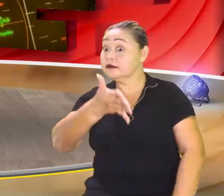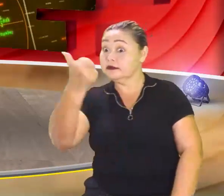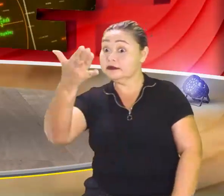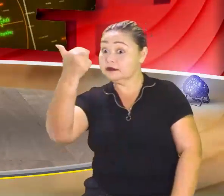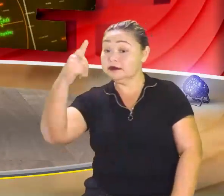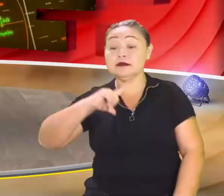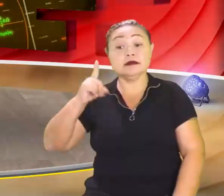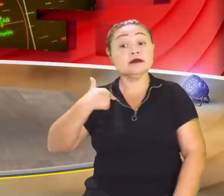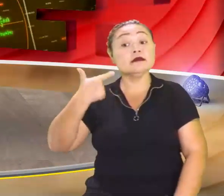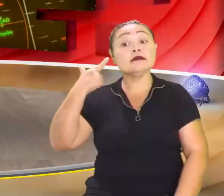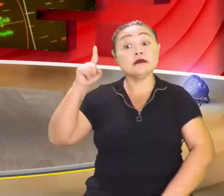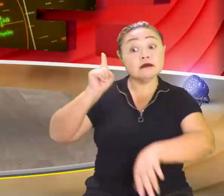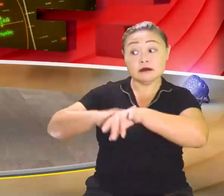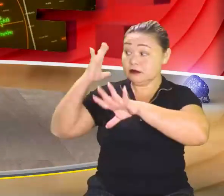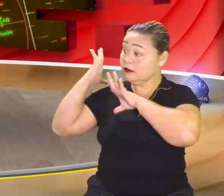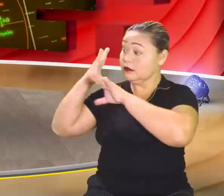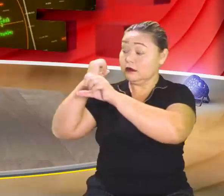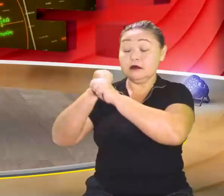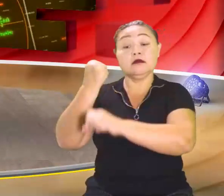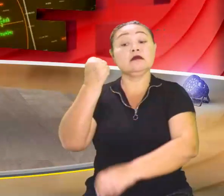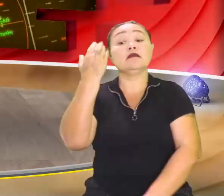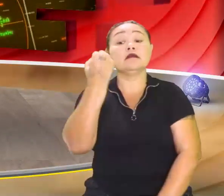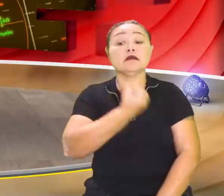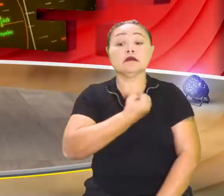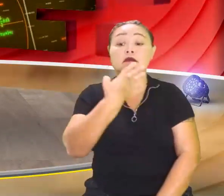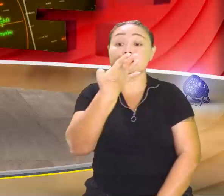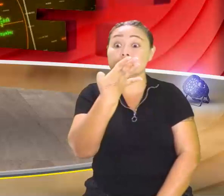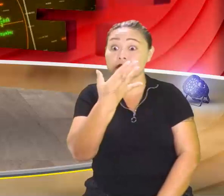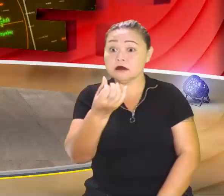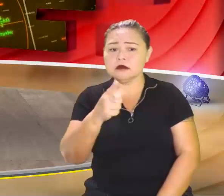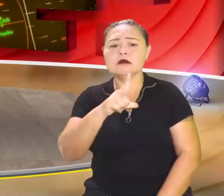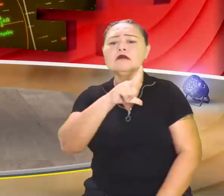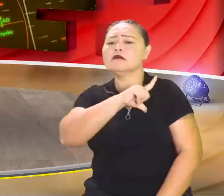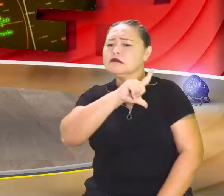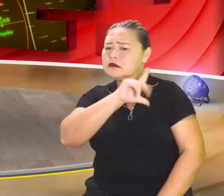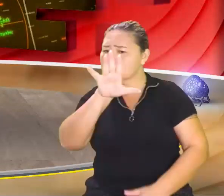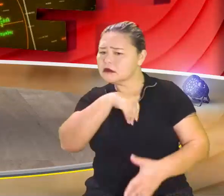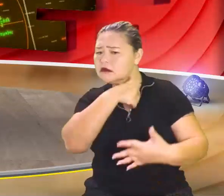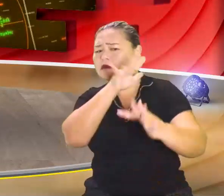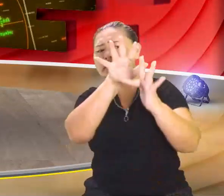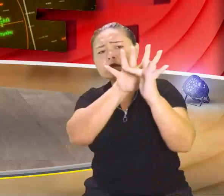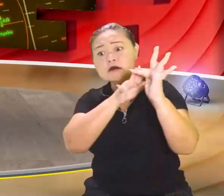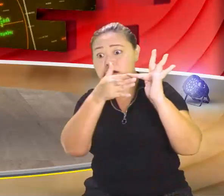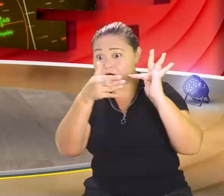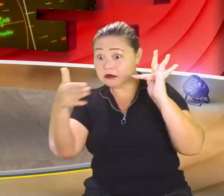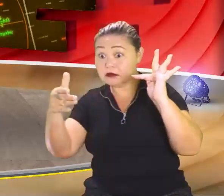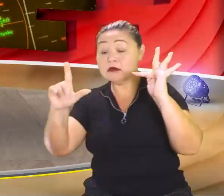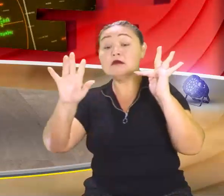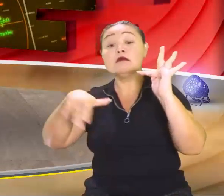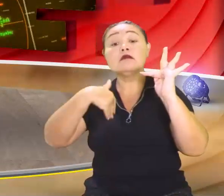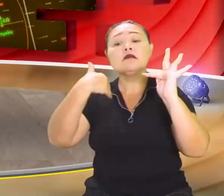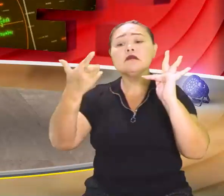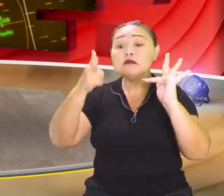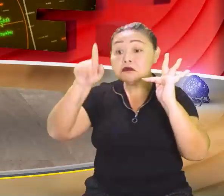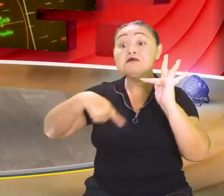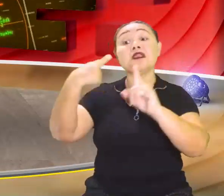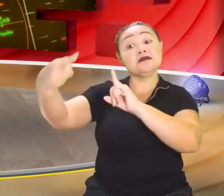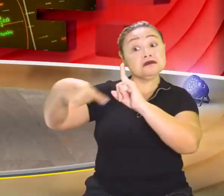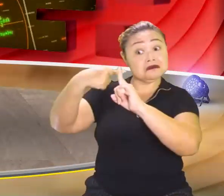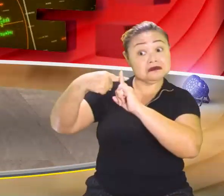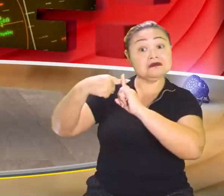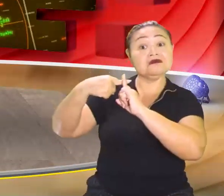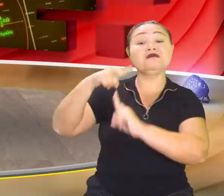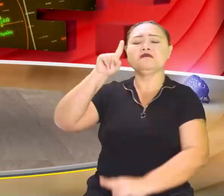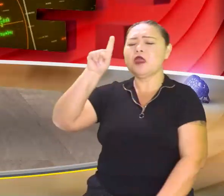E vamos que vamos, hora de revisão da aula 46, onde a gente está naquela pegada da função modular, que é super positiva,